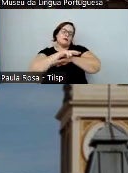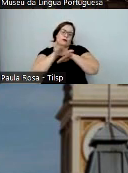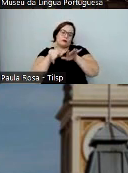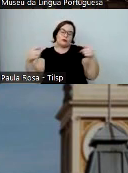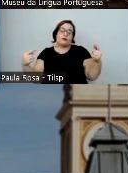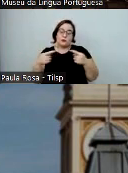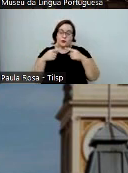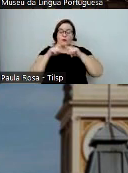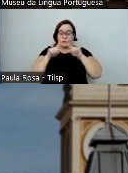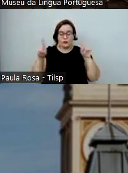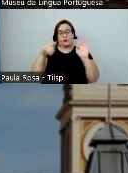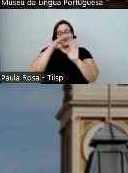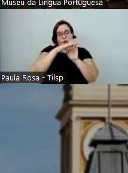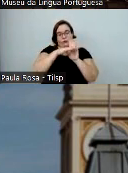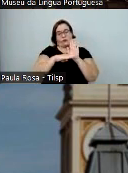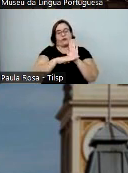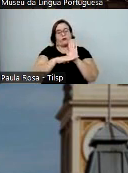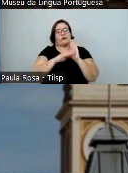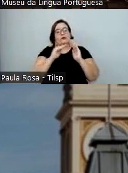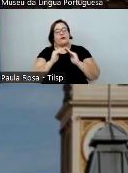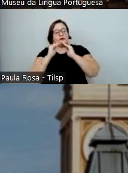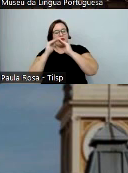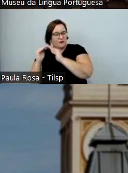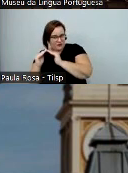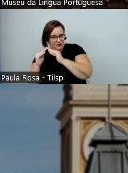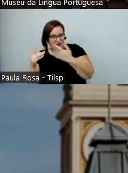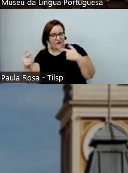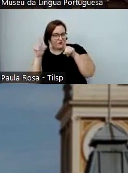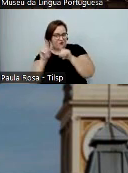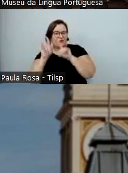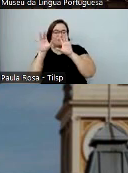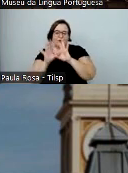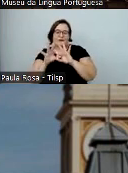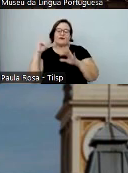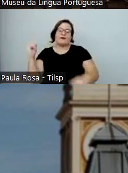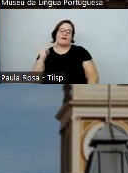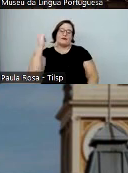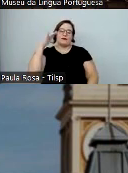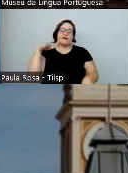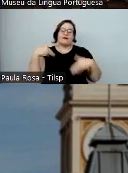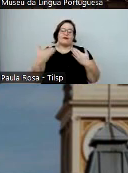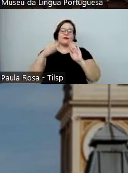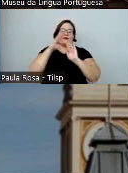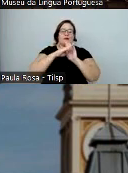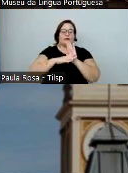construção e a criação de vínculo é algo fundamental então é um programa de longa duração